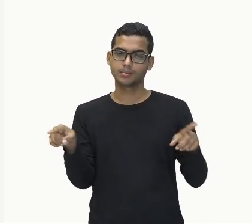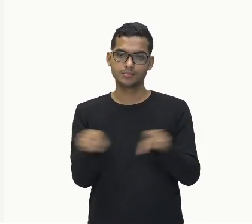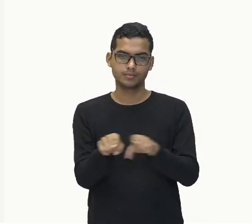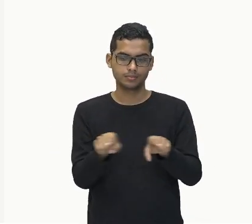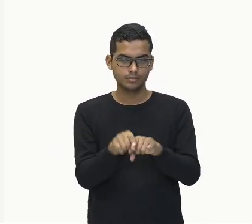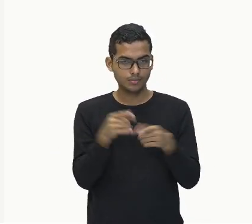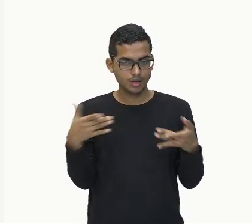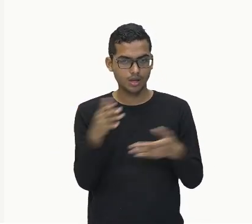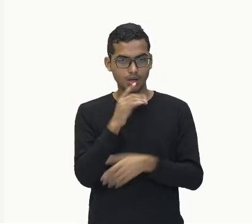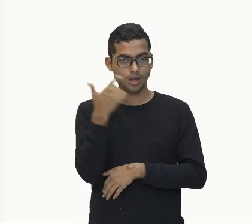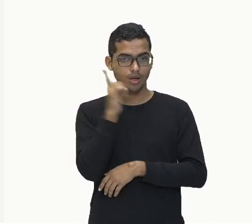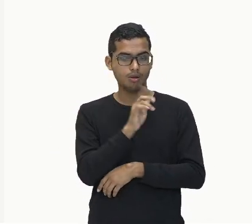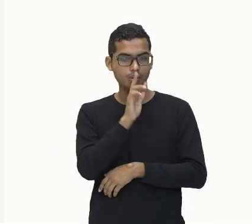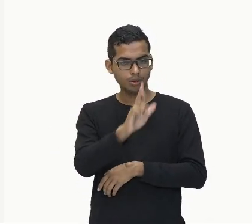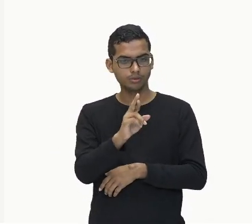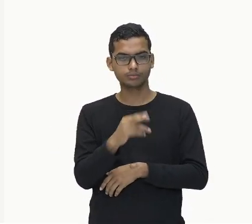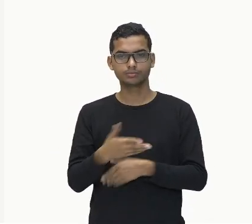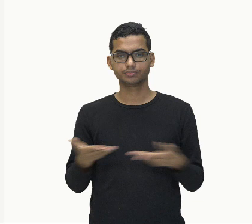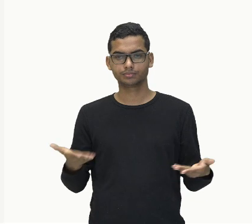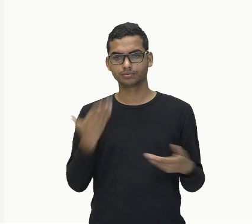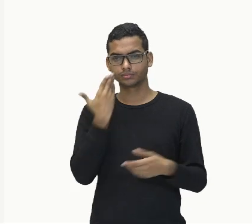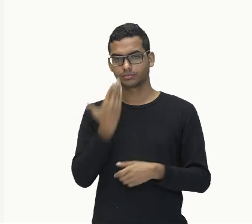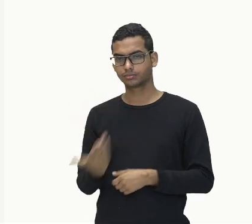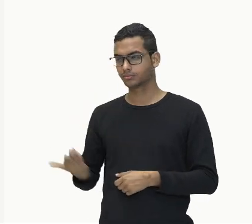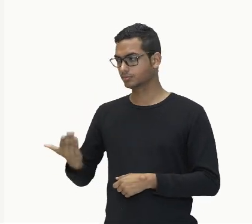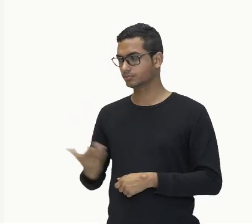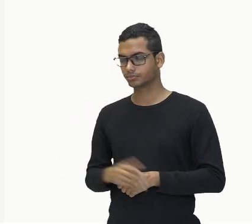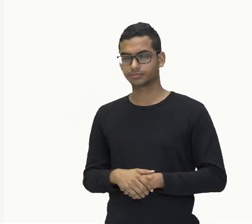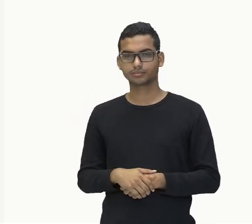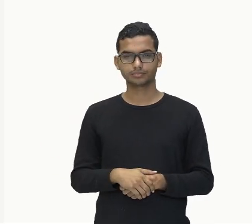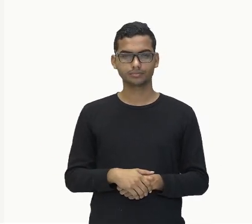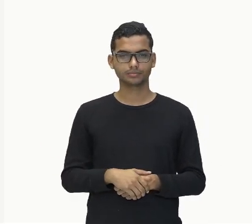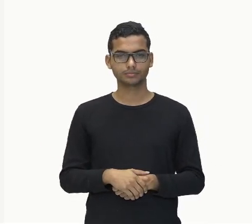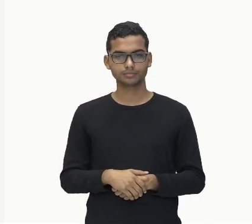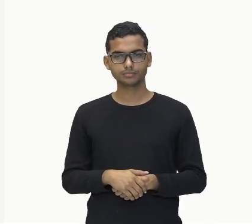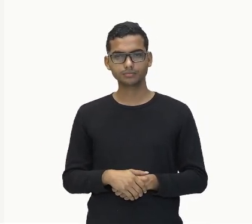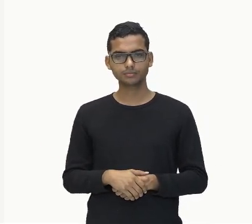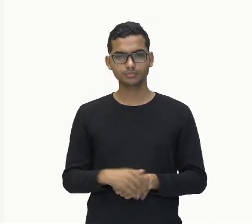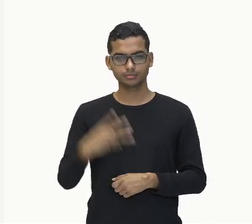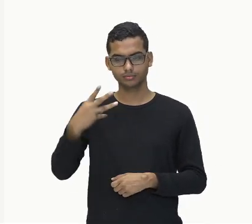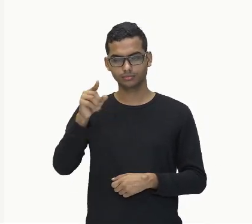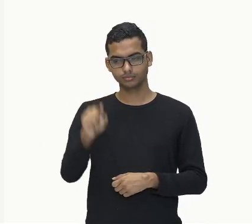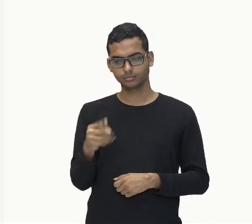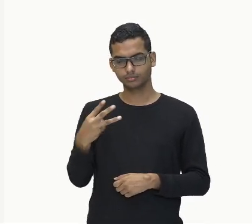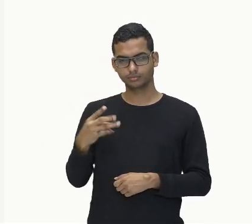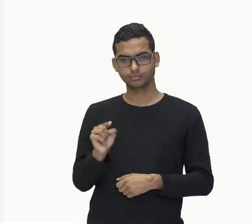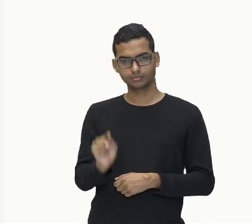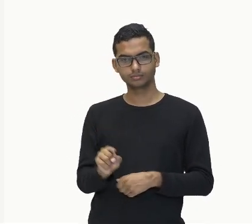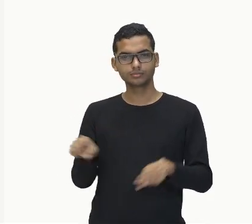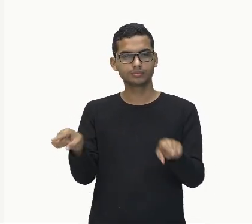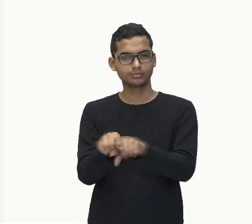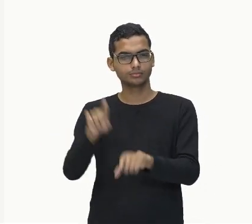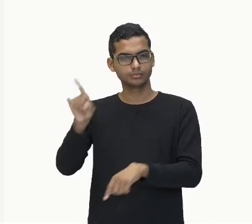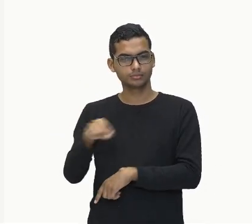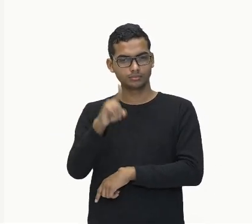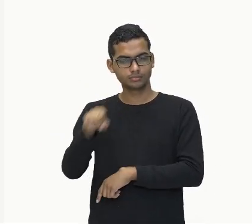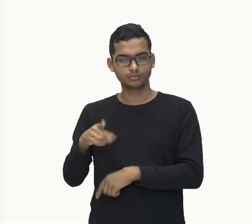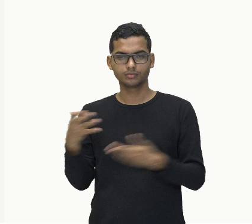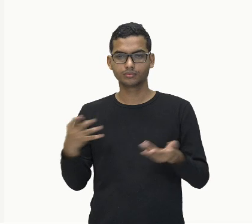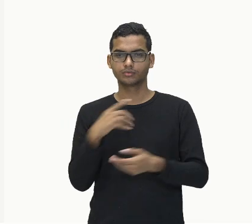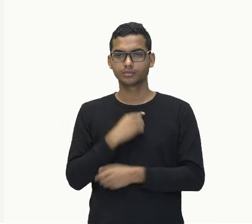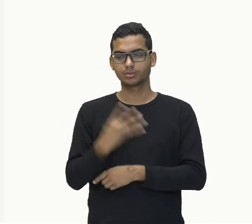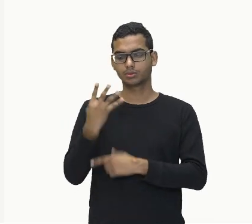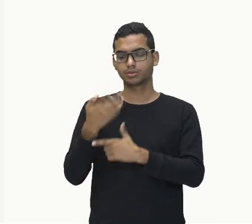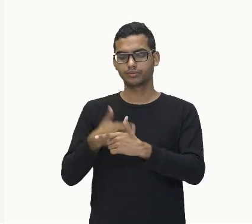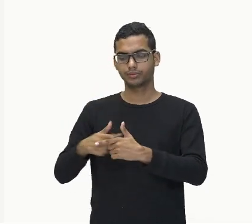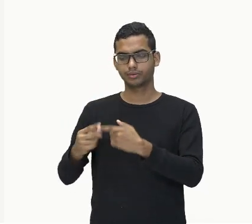aqui a gente consegue desenvolver o 5 até o 3 fatorial para cancelar ele aqui. Conseguimos dividir 4 por